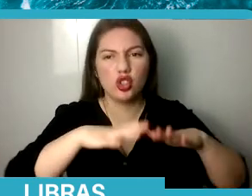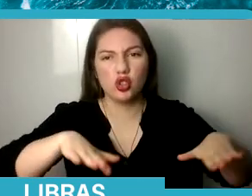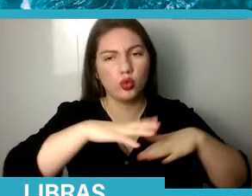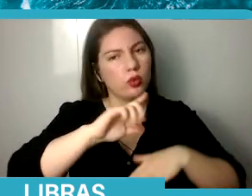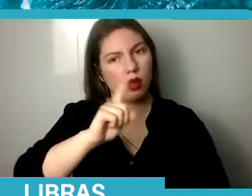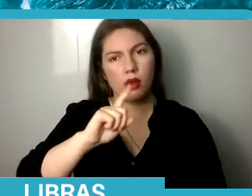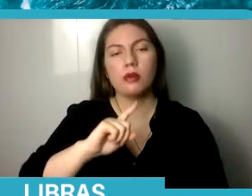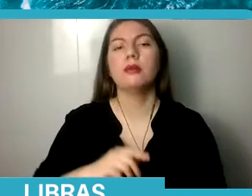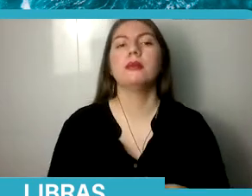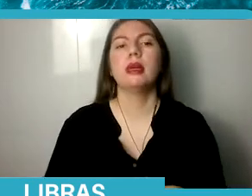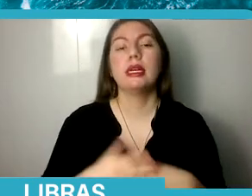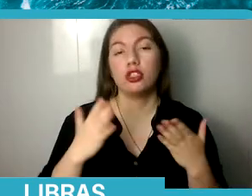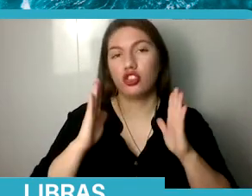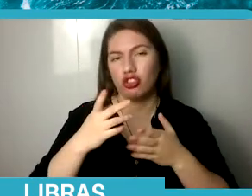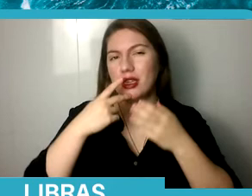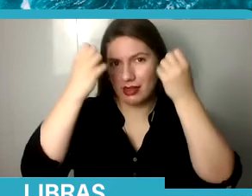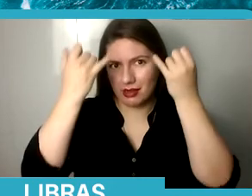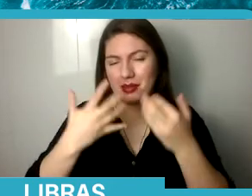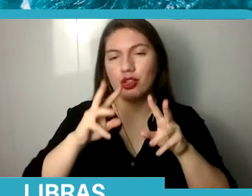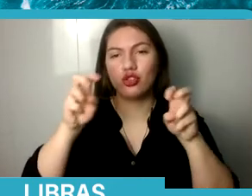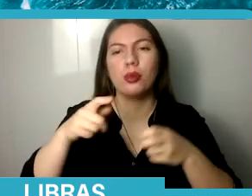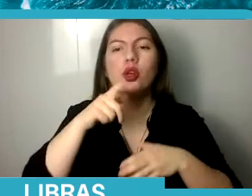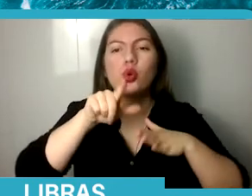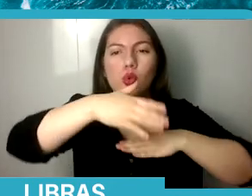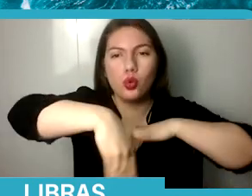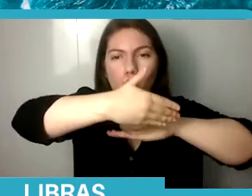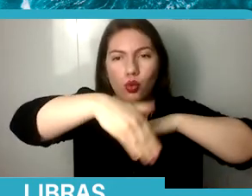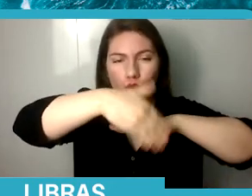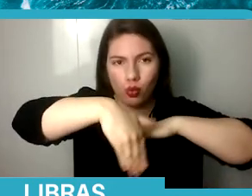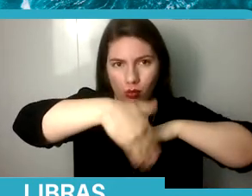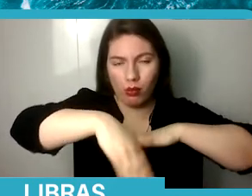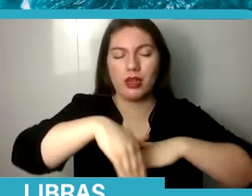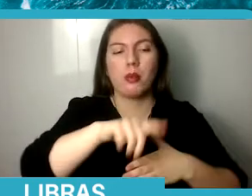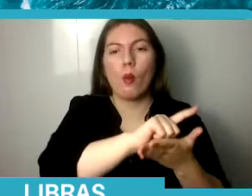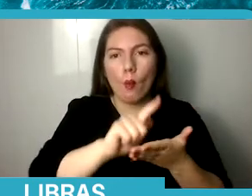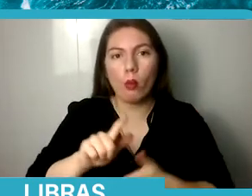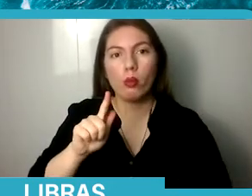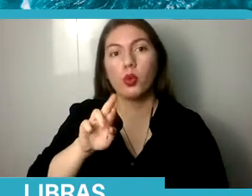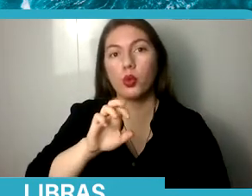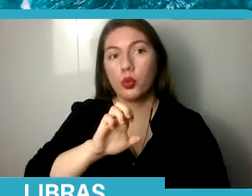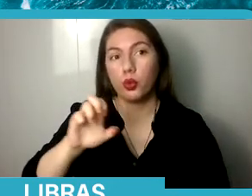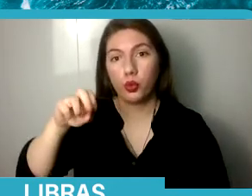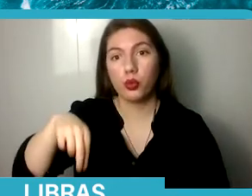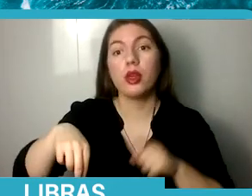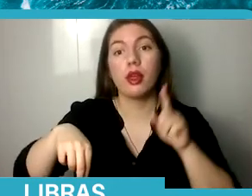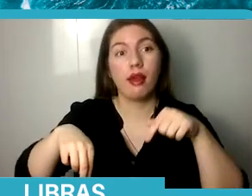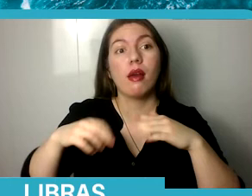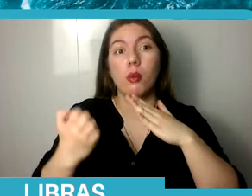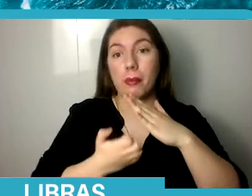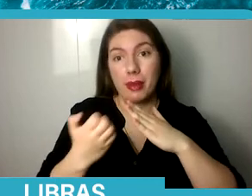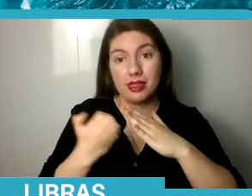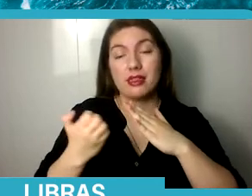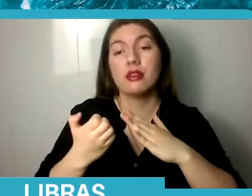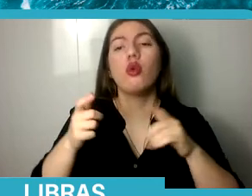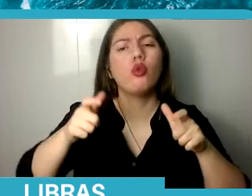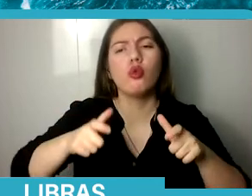de rua aqueles que eu comentei com vocês e aqui queria destacar aqui aí o ruim é uma empresa B também é que fica em São Paulo